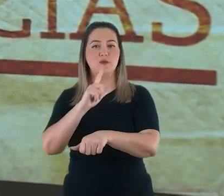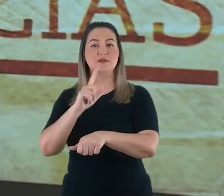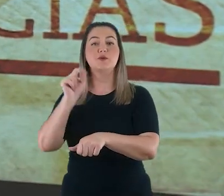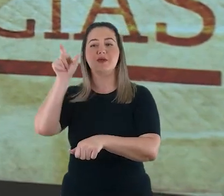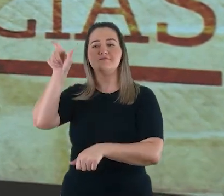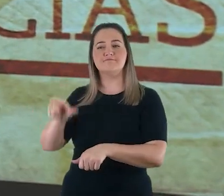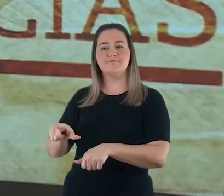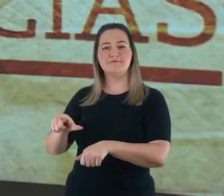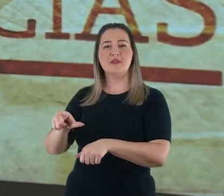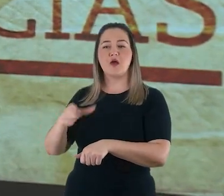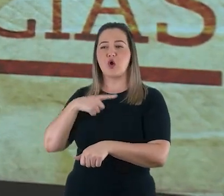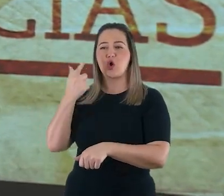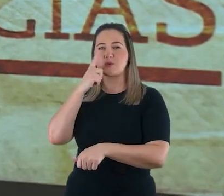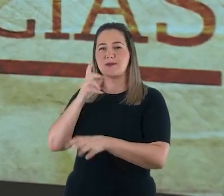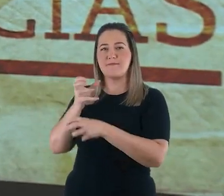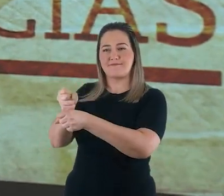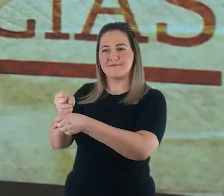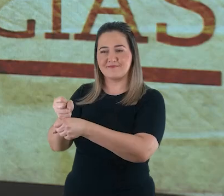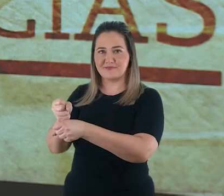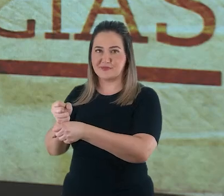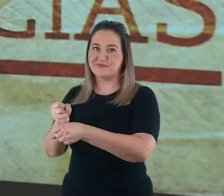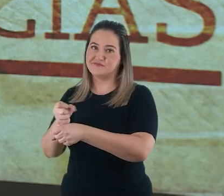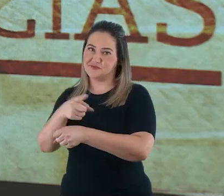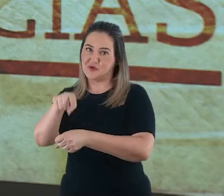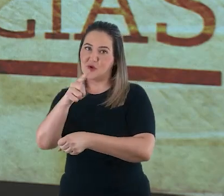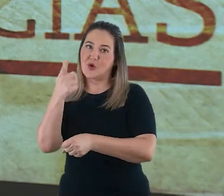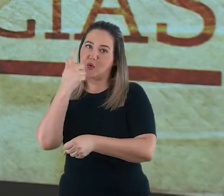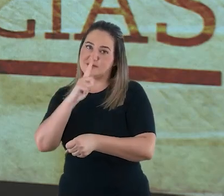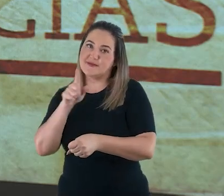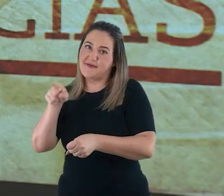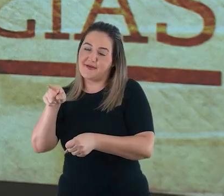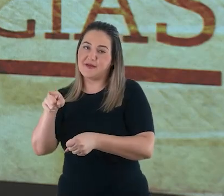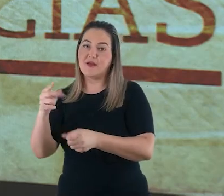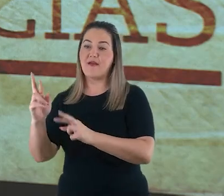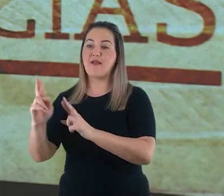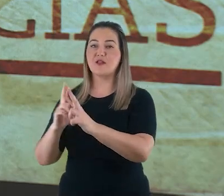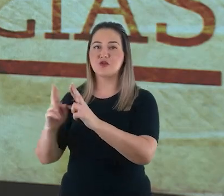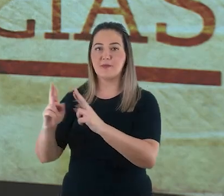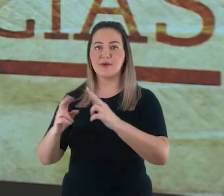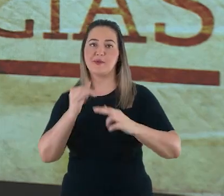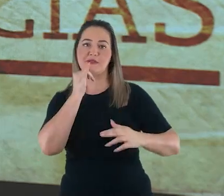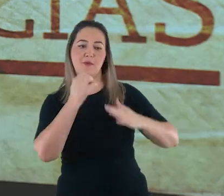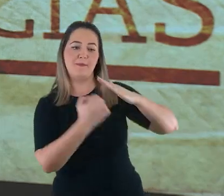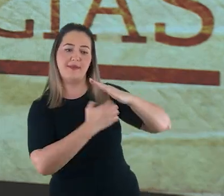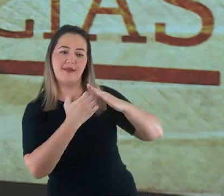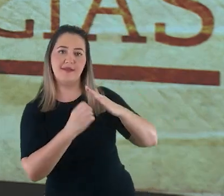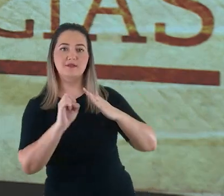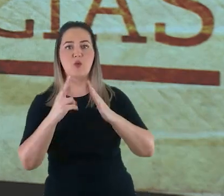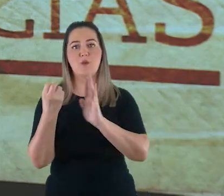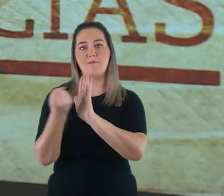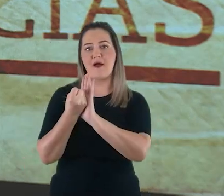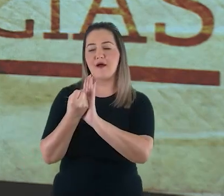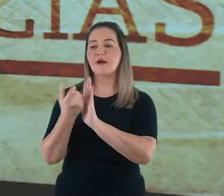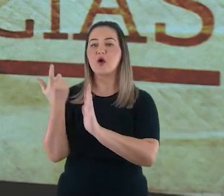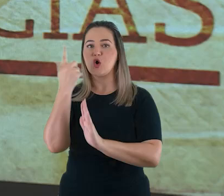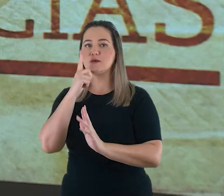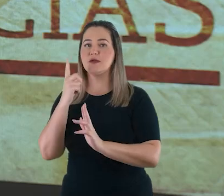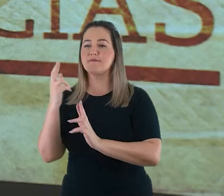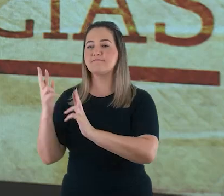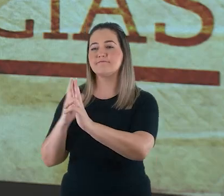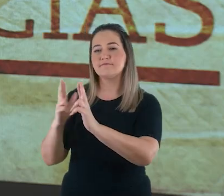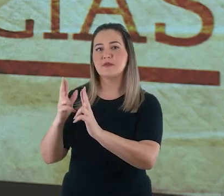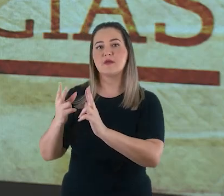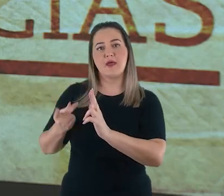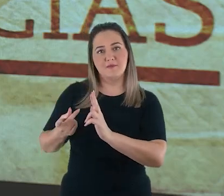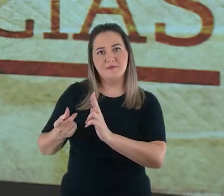fala em fidelizar o cliente. Assim você faz com que o relacionamento dele com aquela marca se torne mais duradouro.